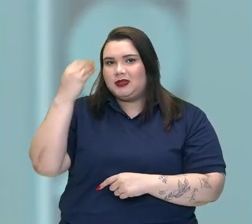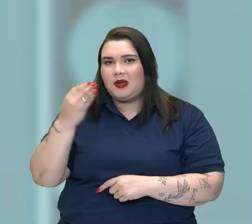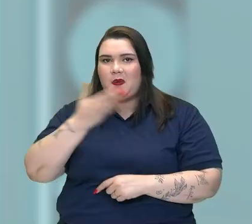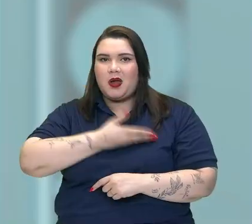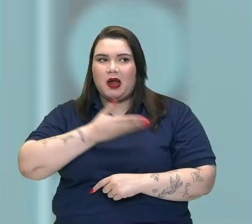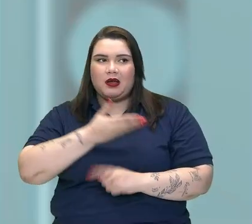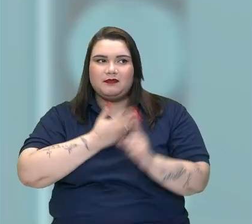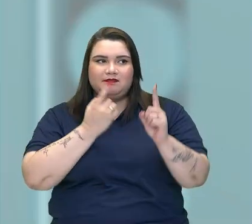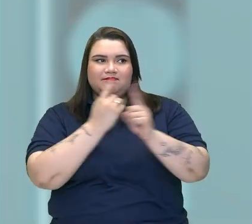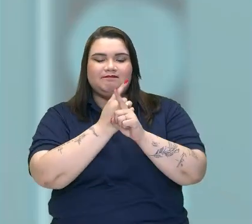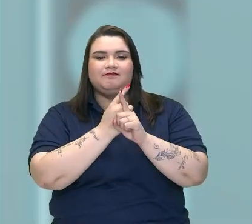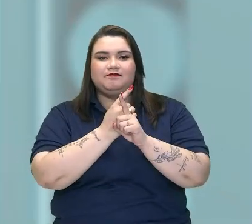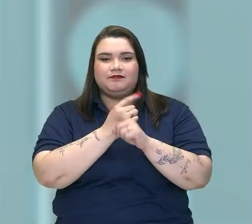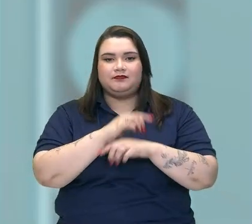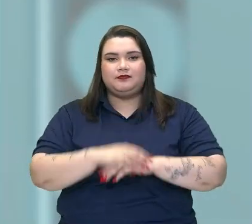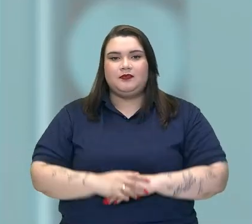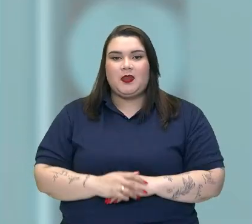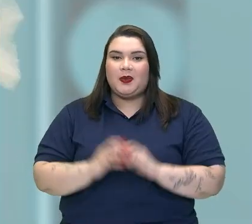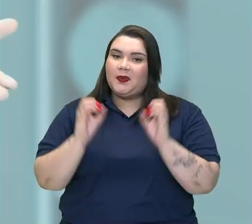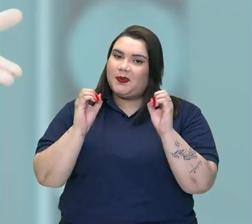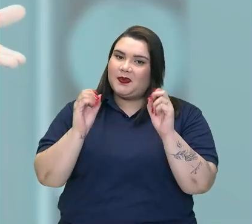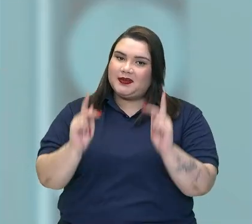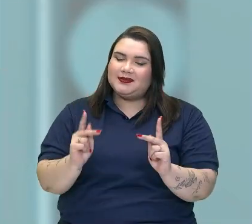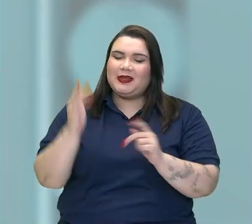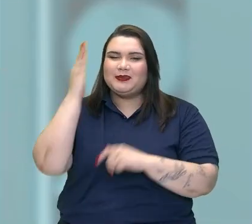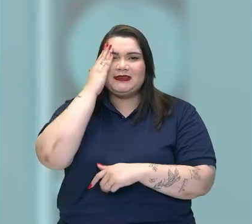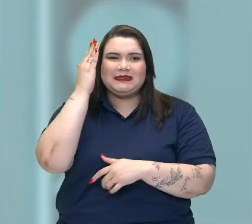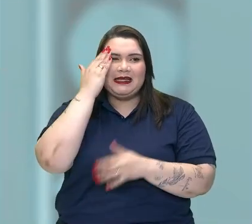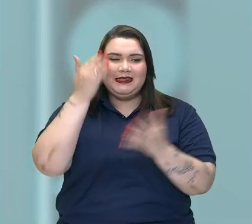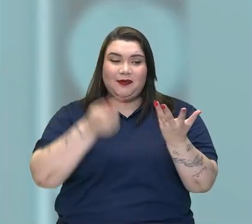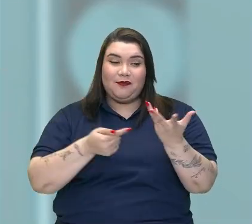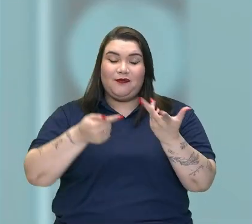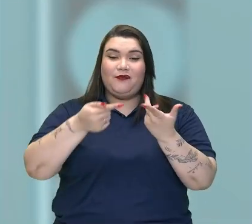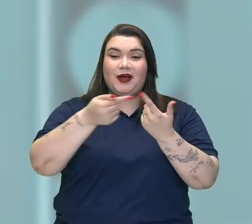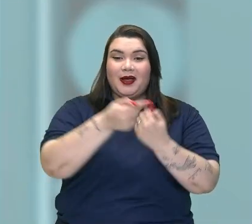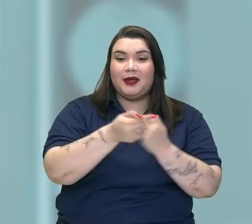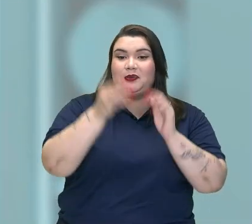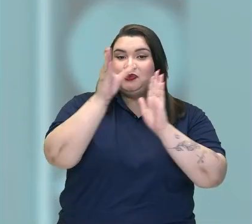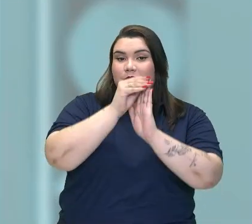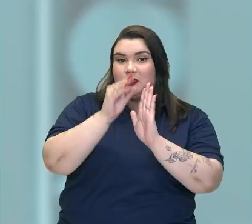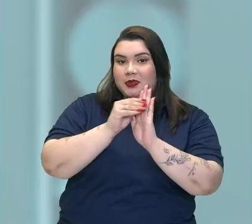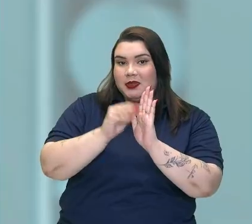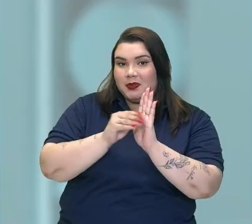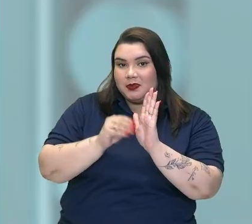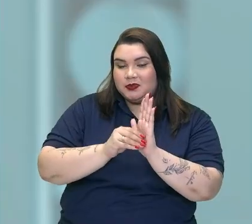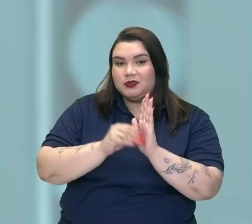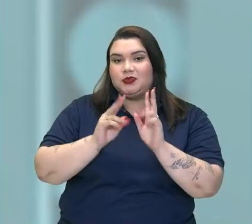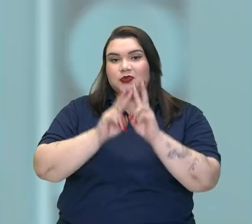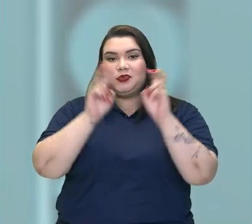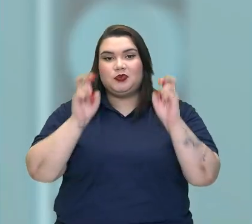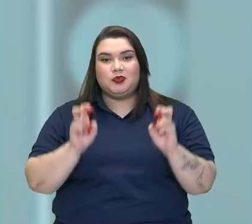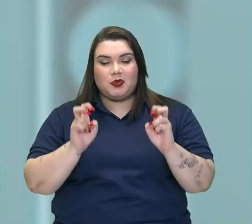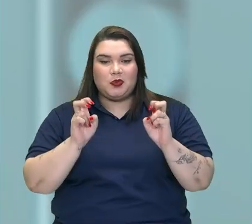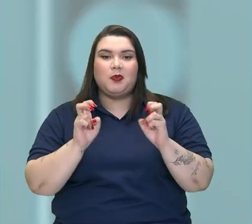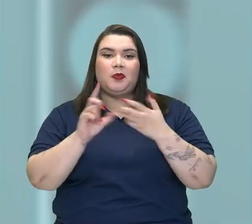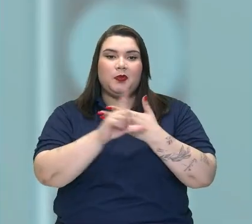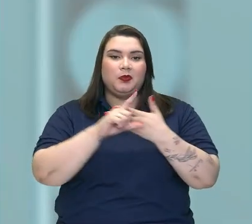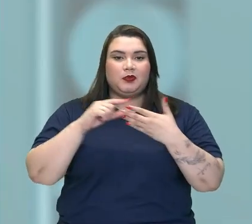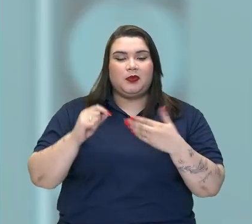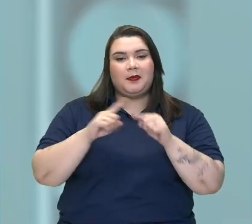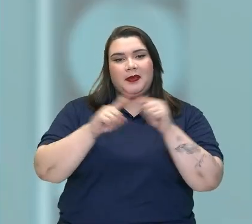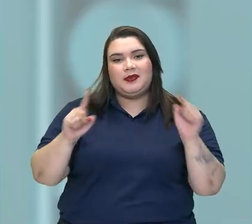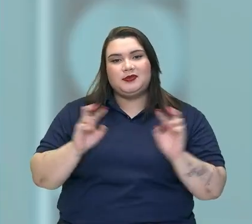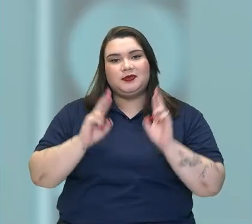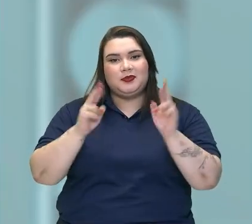mesmo após a morte, tá bom, gente? Eu sei que foi muita informação a respeito de 2 autores aí, eu espero que vocês